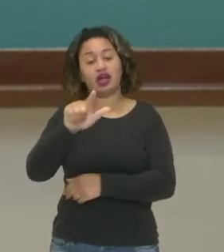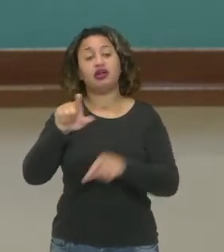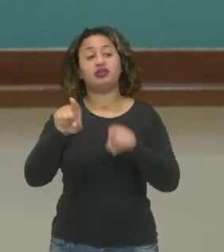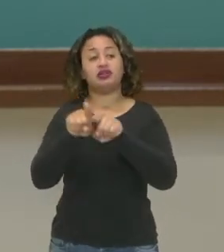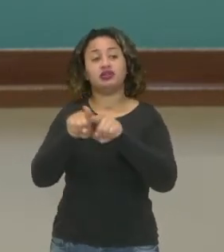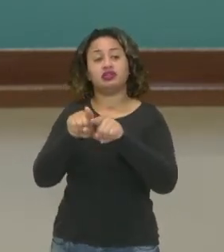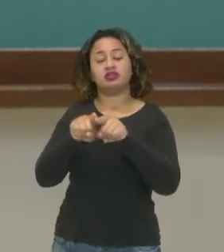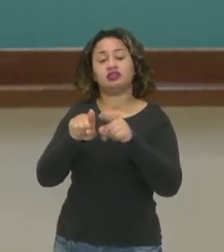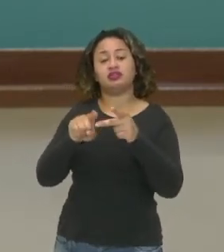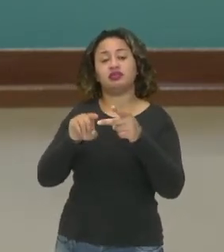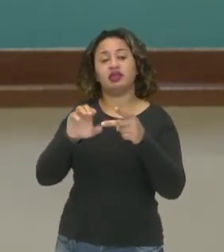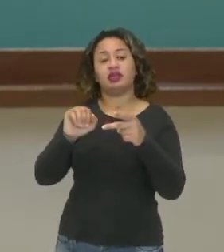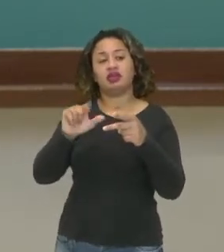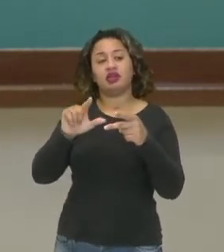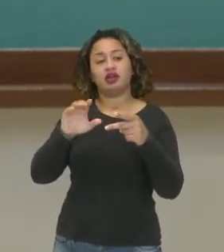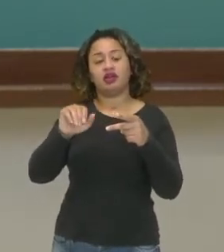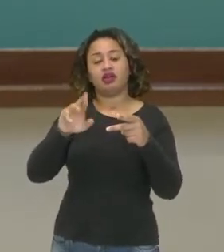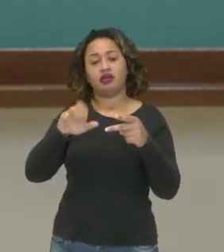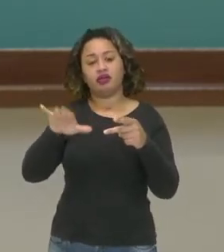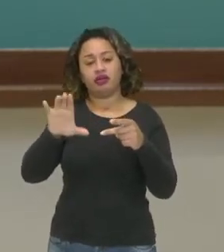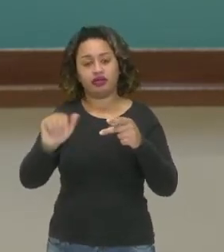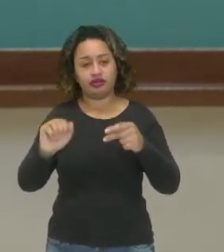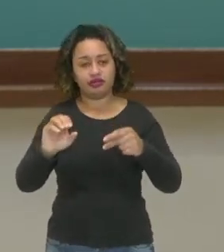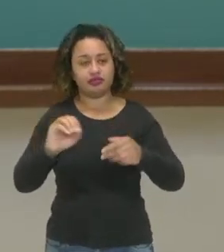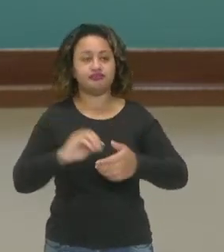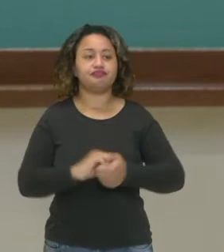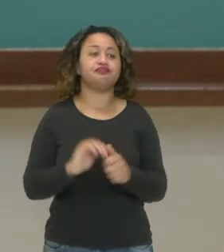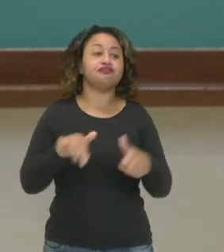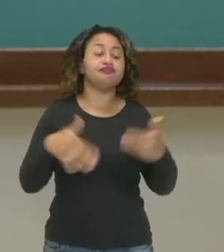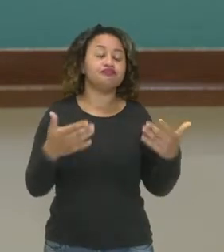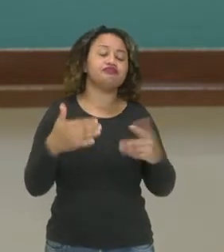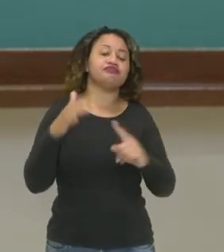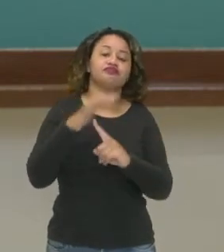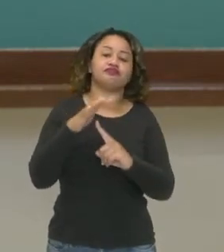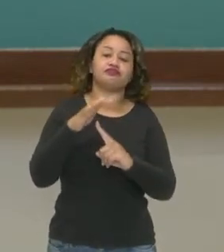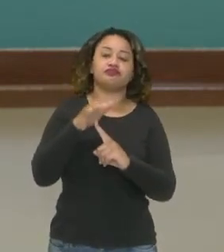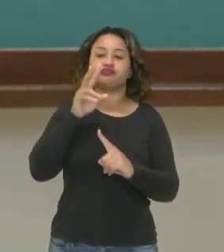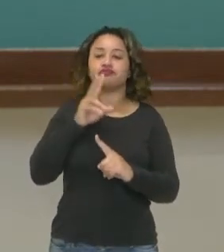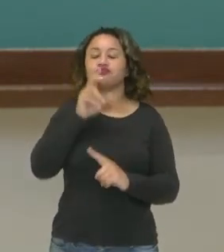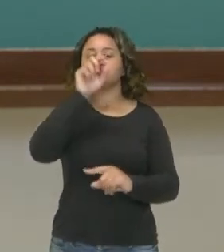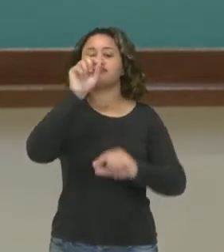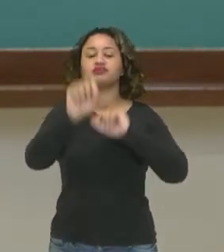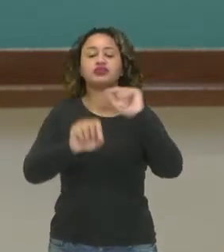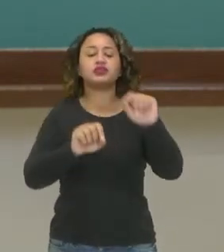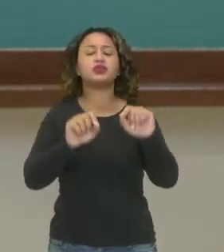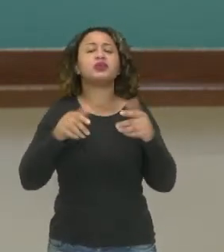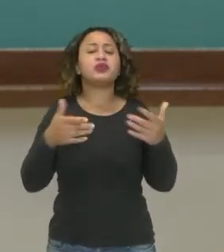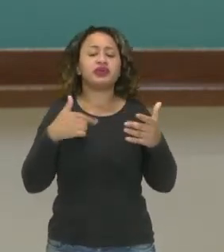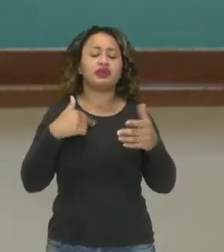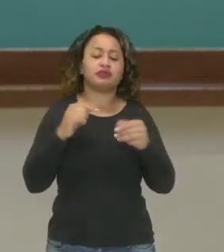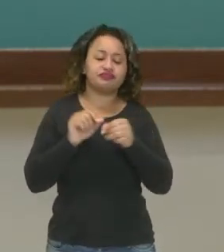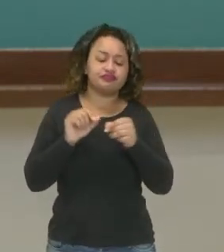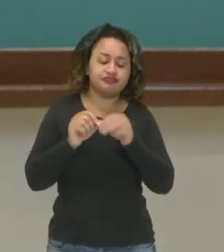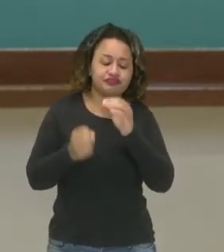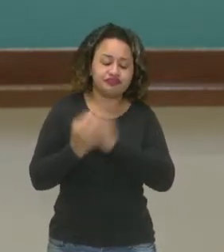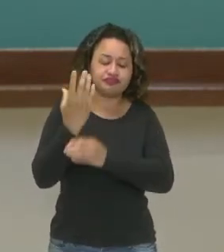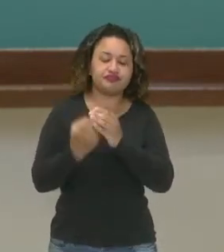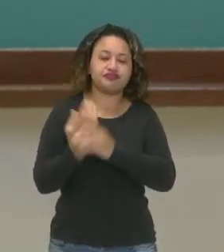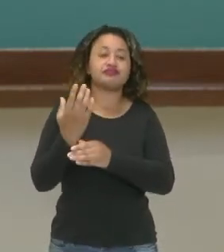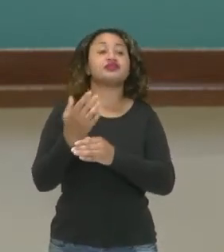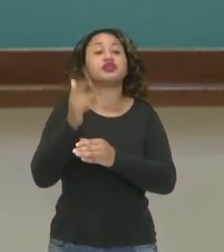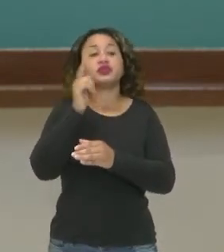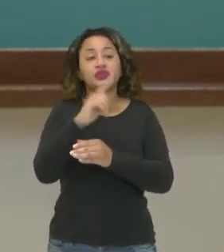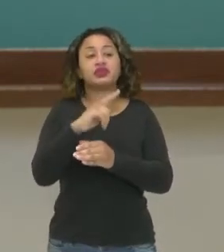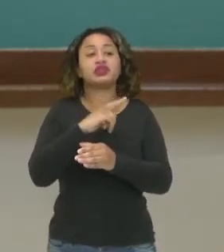E aí, nesse sentido, o Paraná é bastante forte nessa produção. Ele chega a gerar